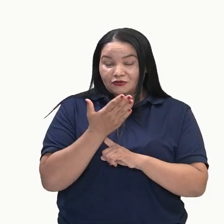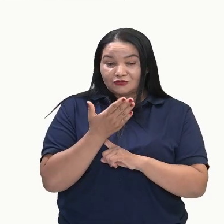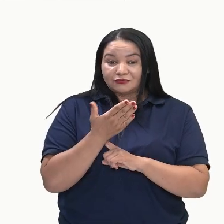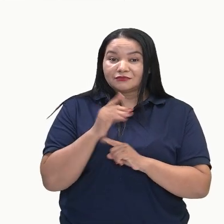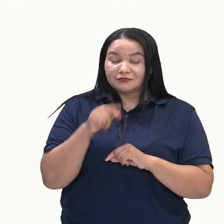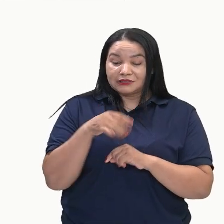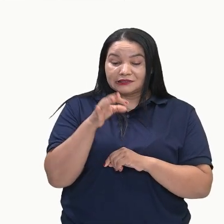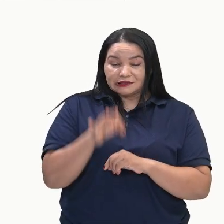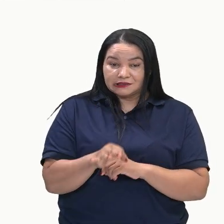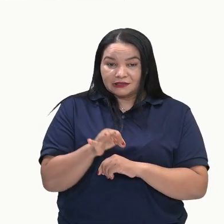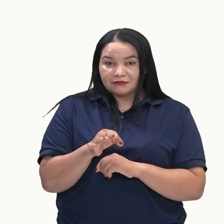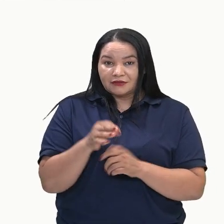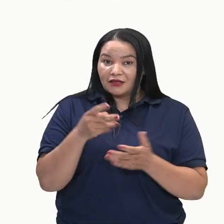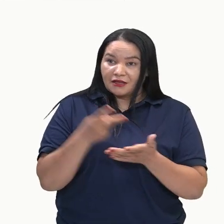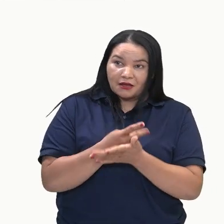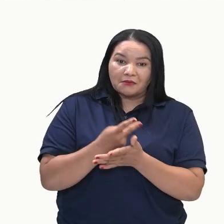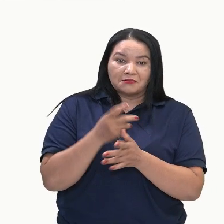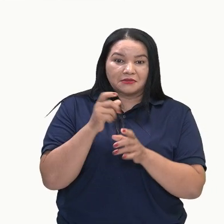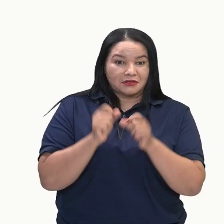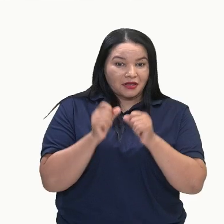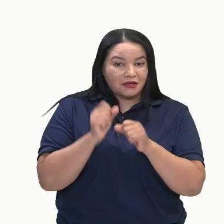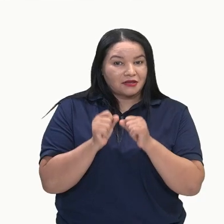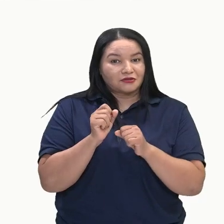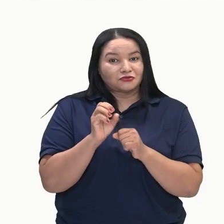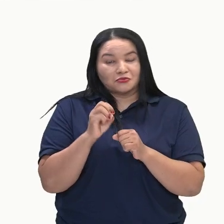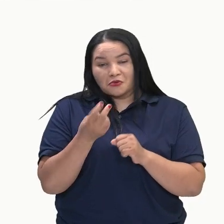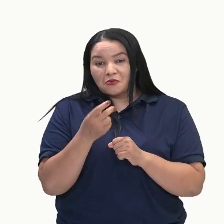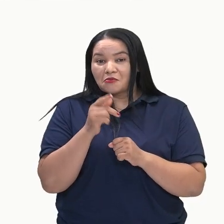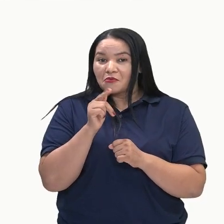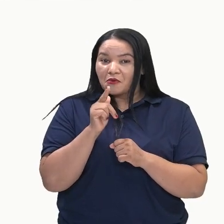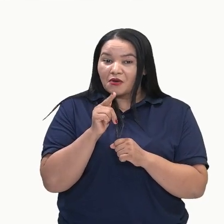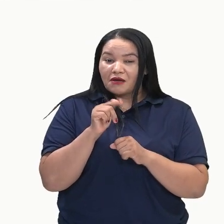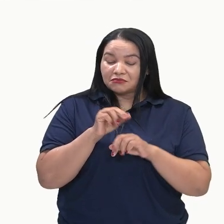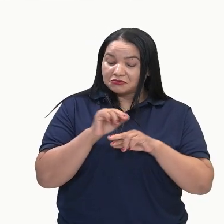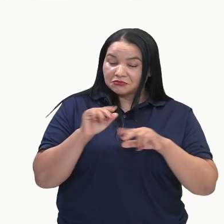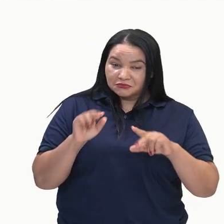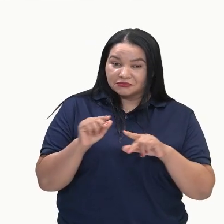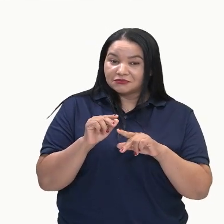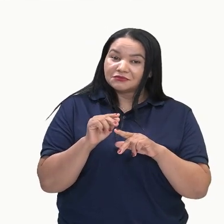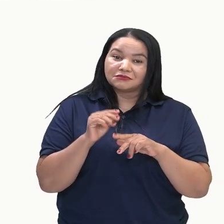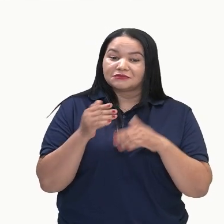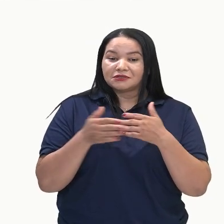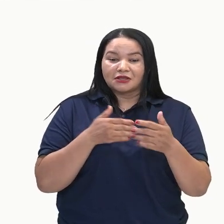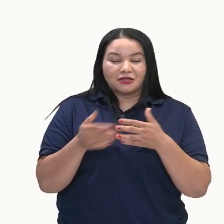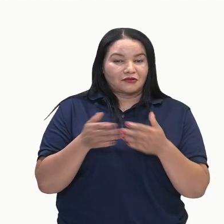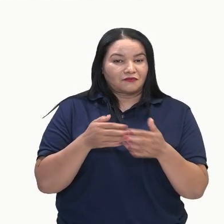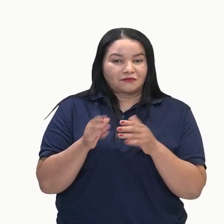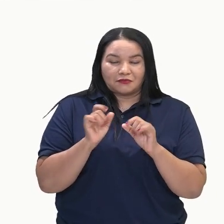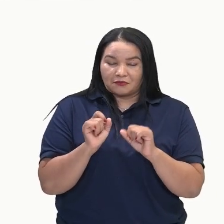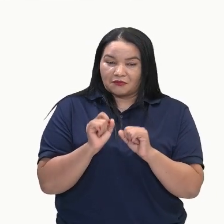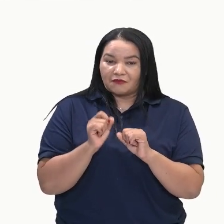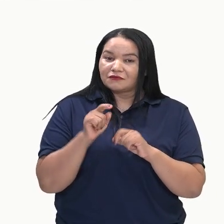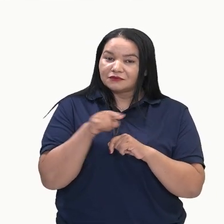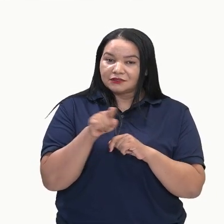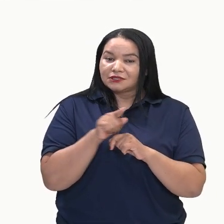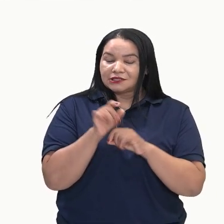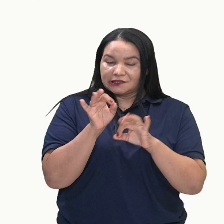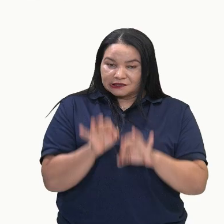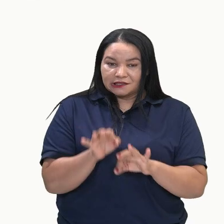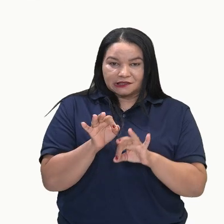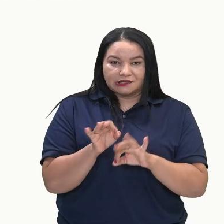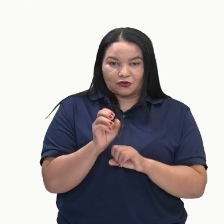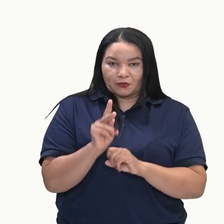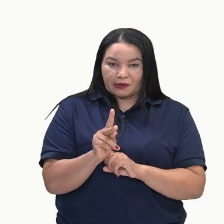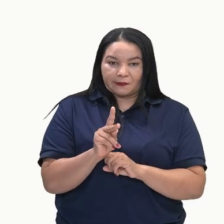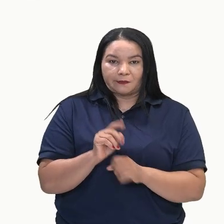errar aí na medida de leite, na medida de água ou então na medida de qualquer outro líquido que você tenha que vir a